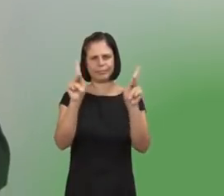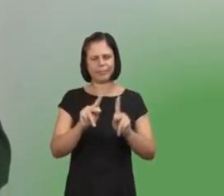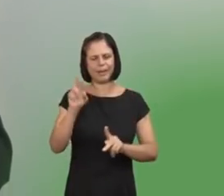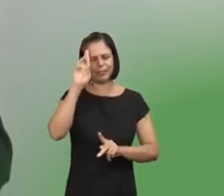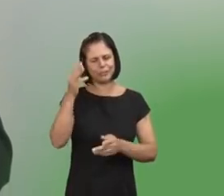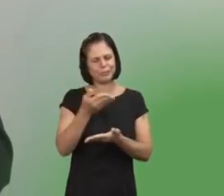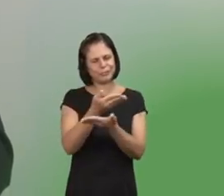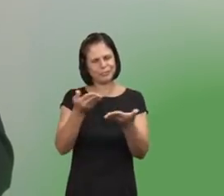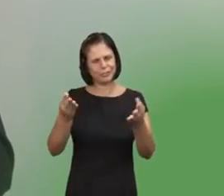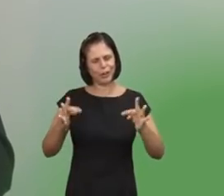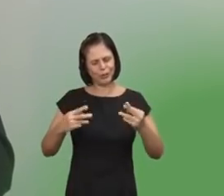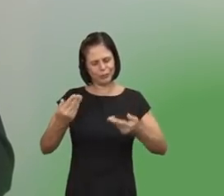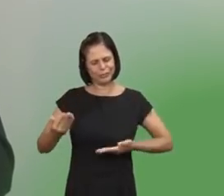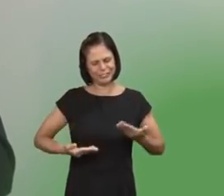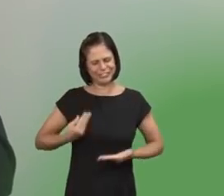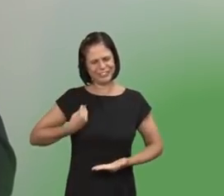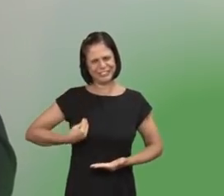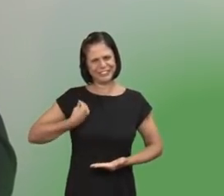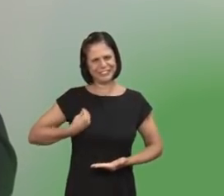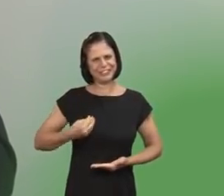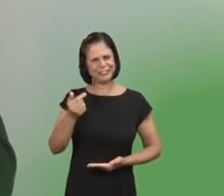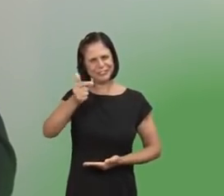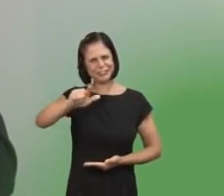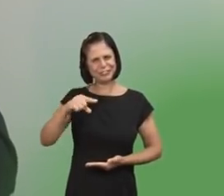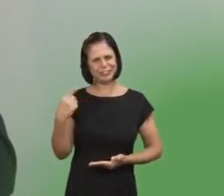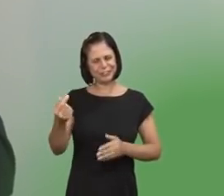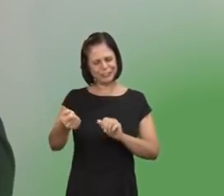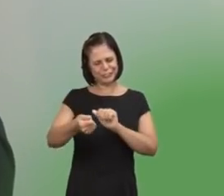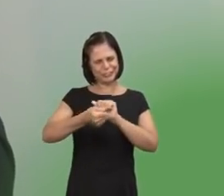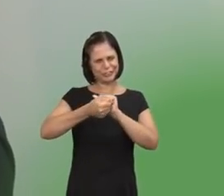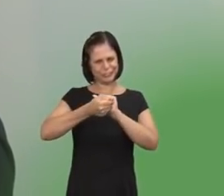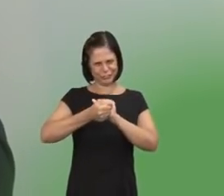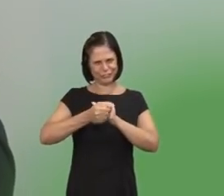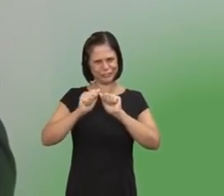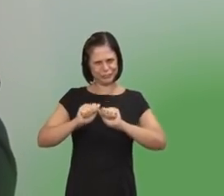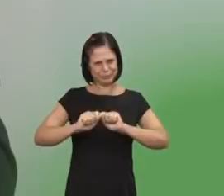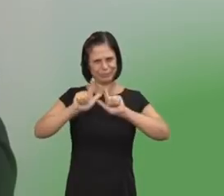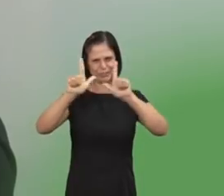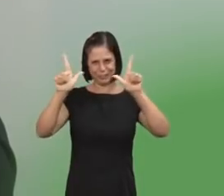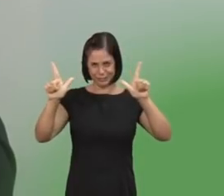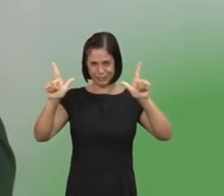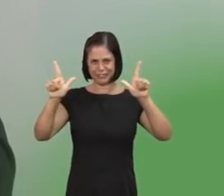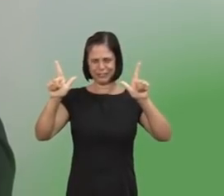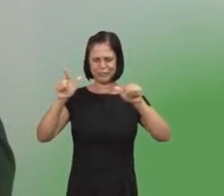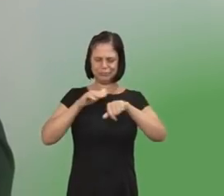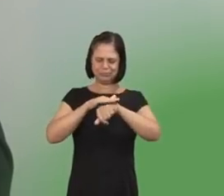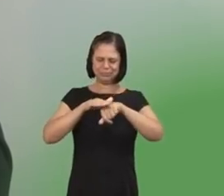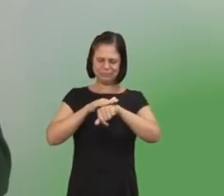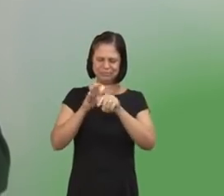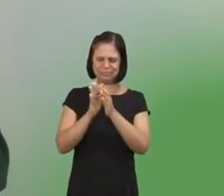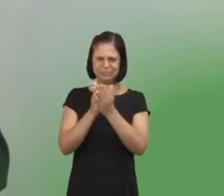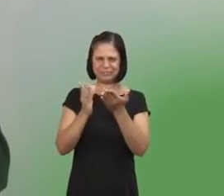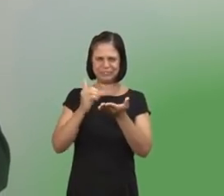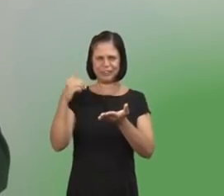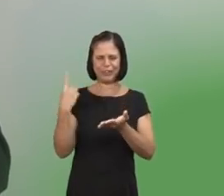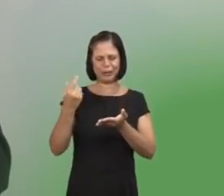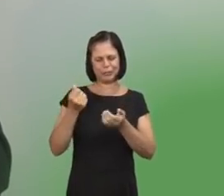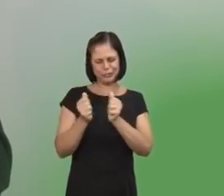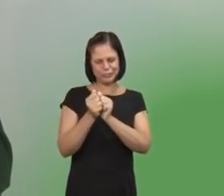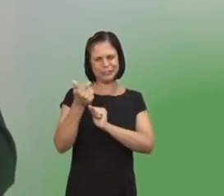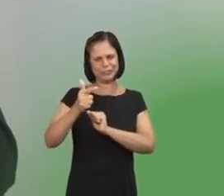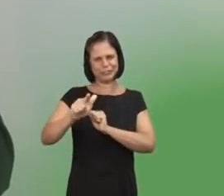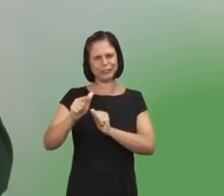A paz do Senhor, meu irmão e minha irmã. Mais uma vez estamos juntos em mais uma edição do programa Conversas